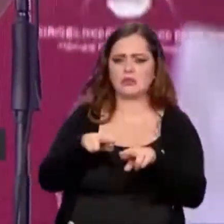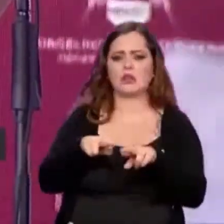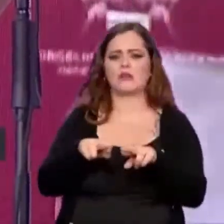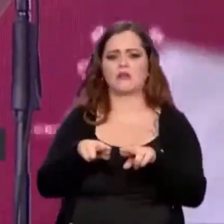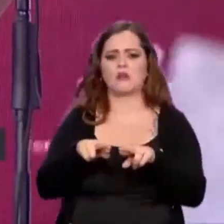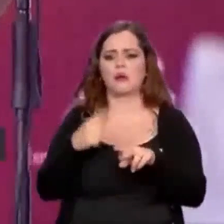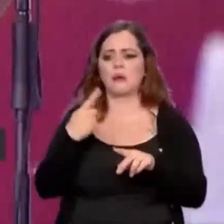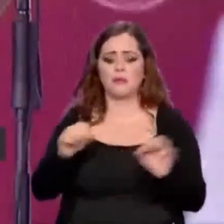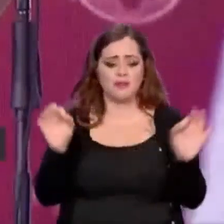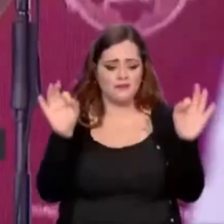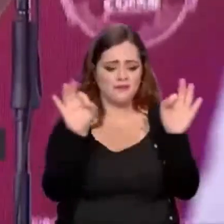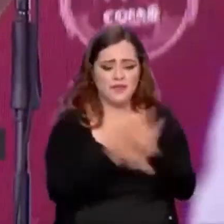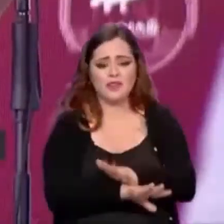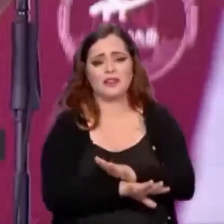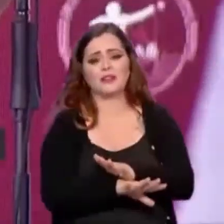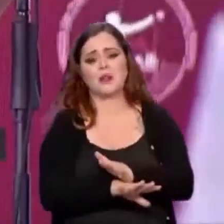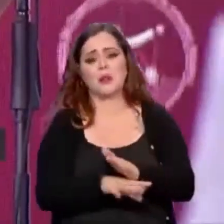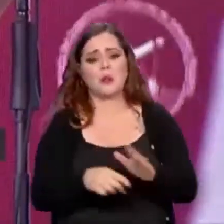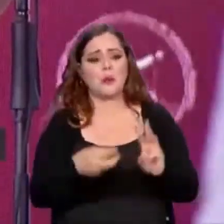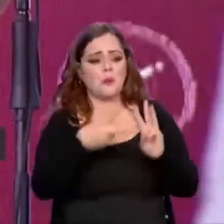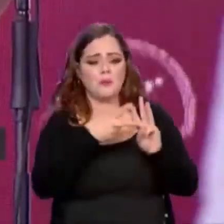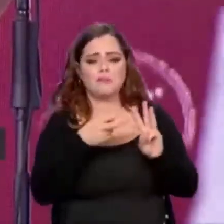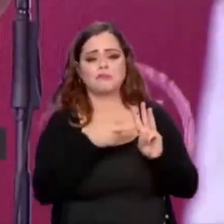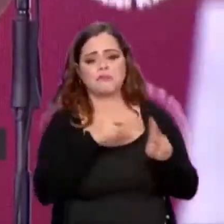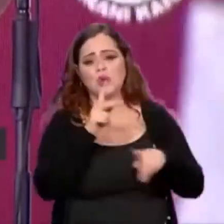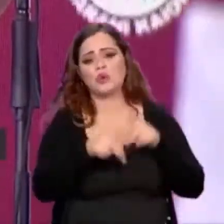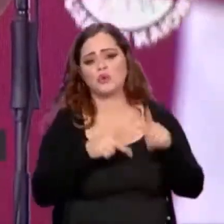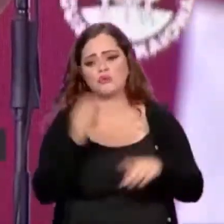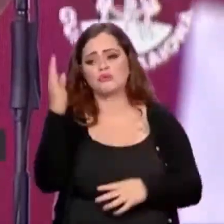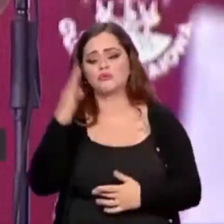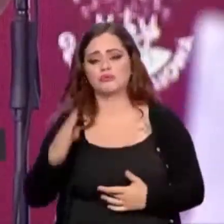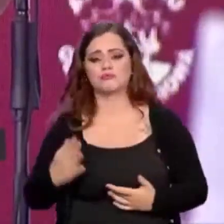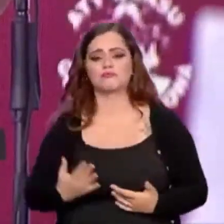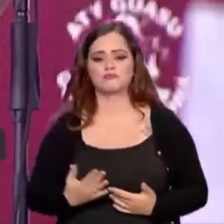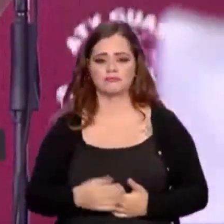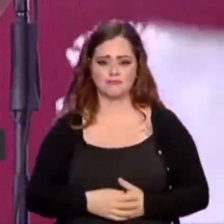pela extinção de mais nenhum povo originário no Brasil.